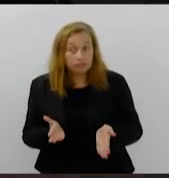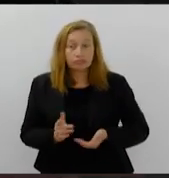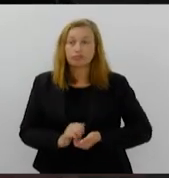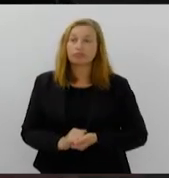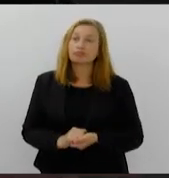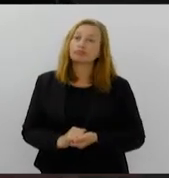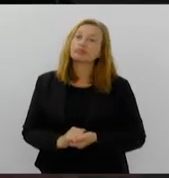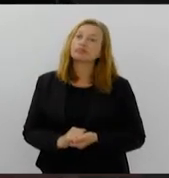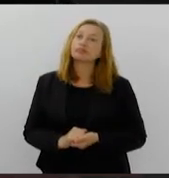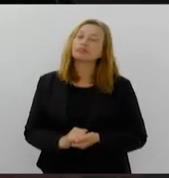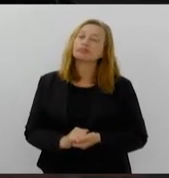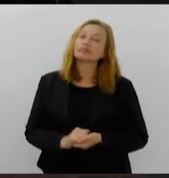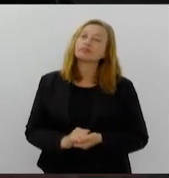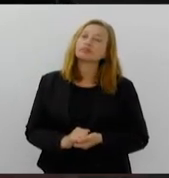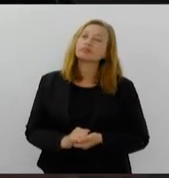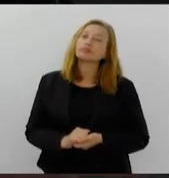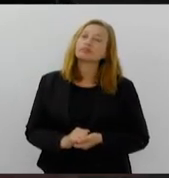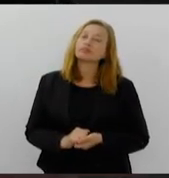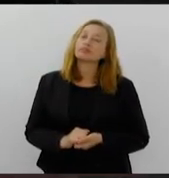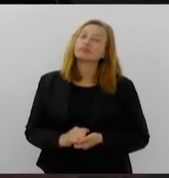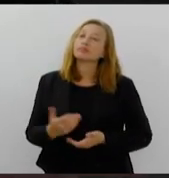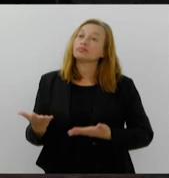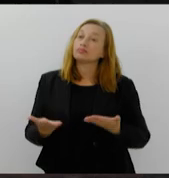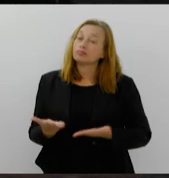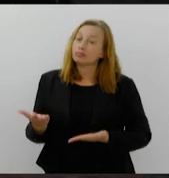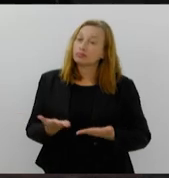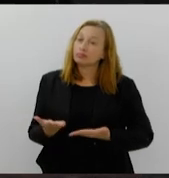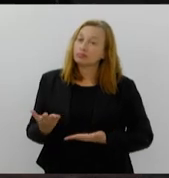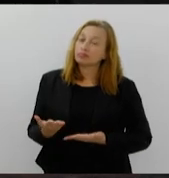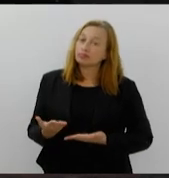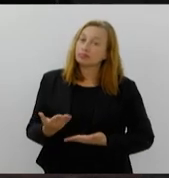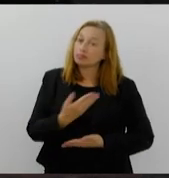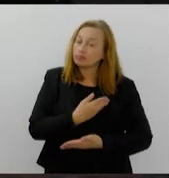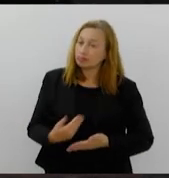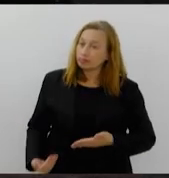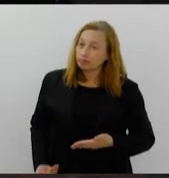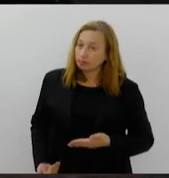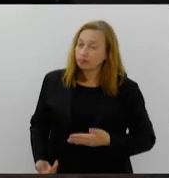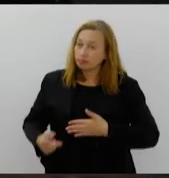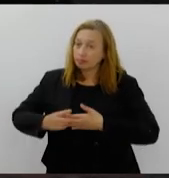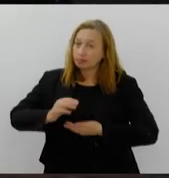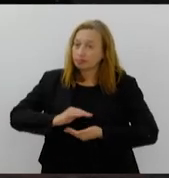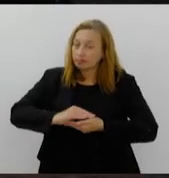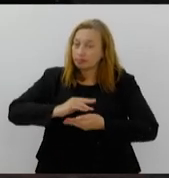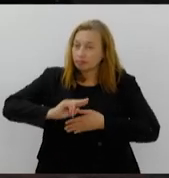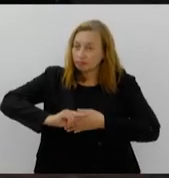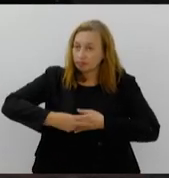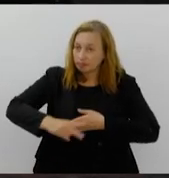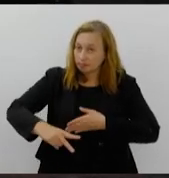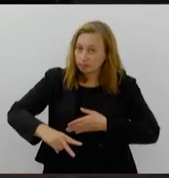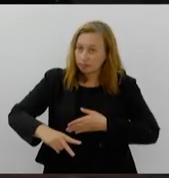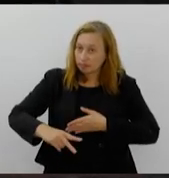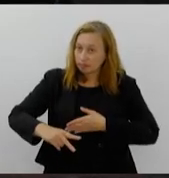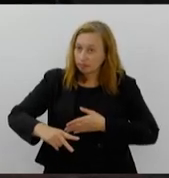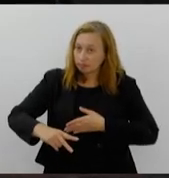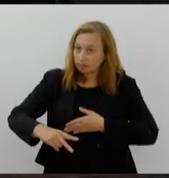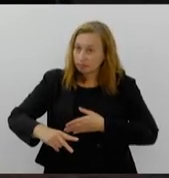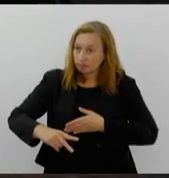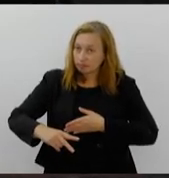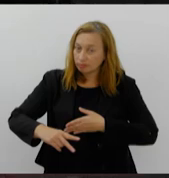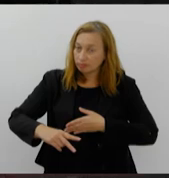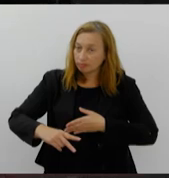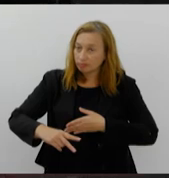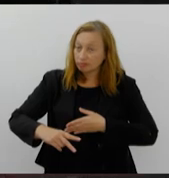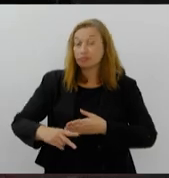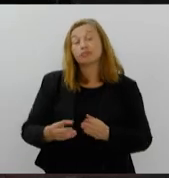o serviço público de saúde, o serviço de transplante no estado do Rio de Janeiro e no Brasil está maculado. Está